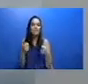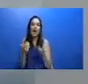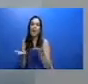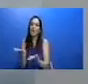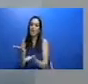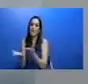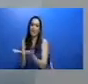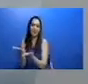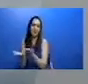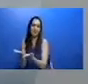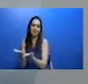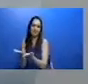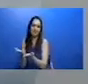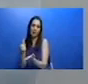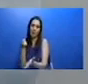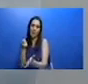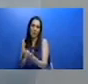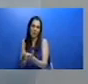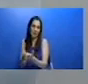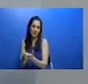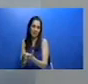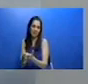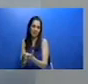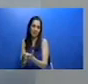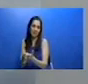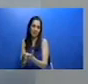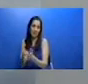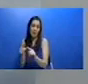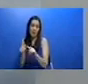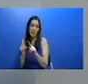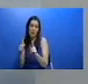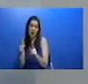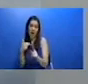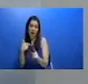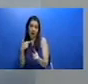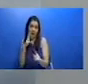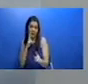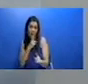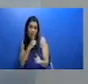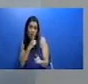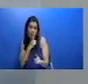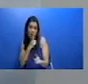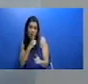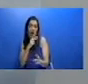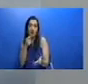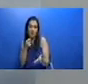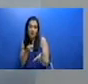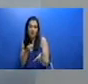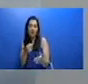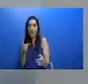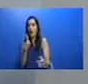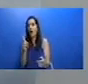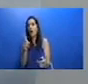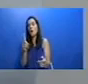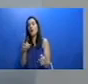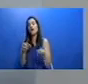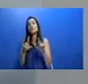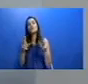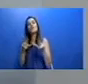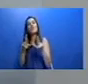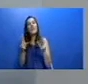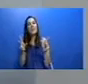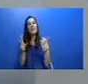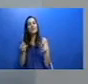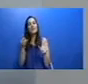vazio quando eu vou comprar. Ah, mas quando eu vou a um restaurante, eu peso o meu prato. Mas aí você não pesa o prato sem nada, né? Você